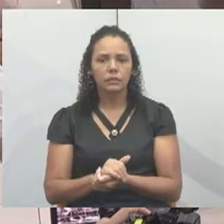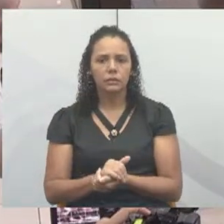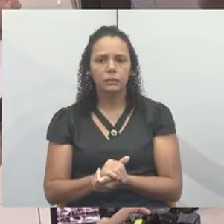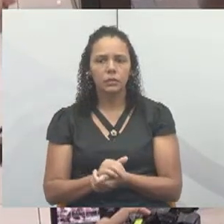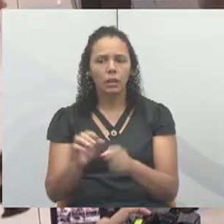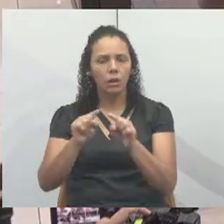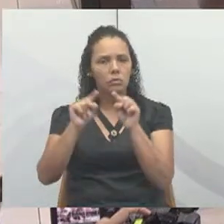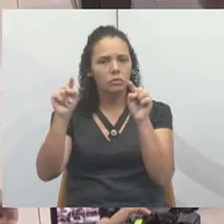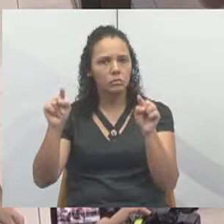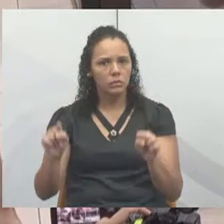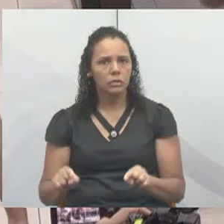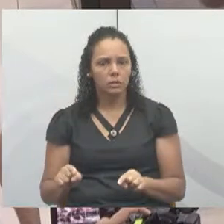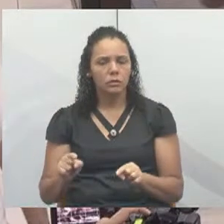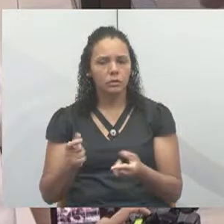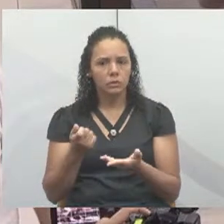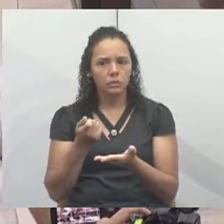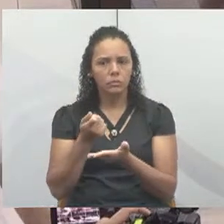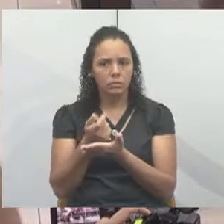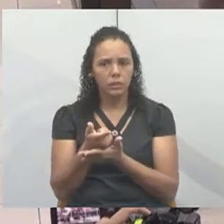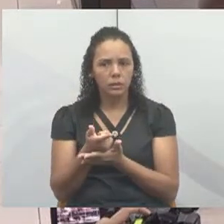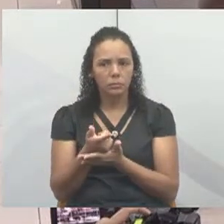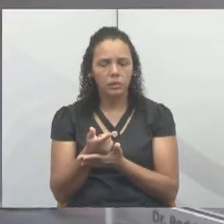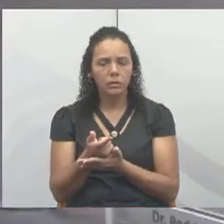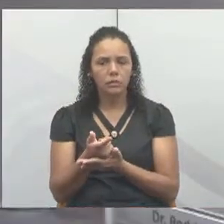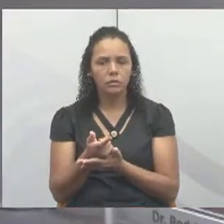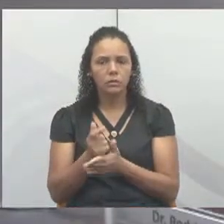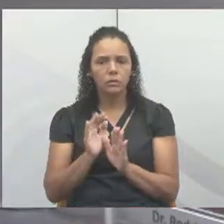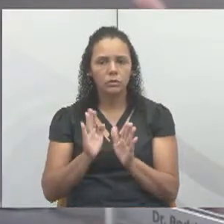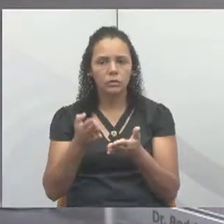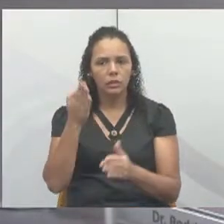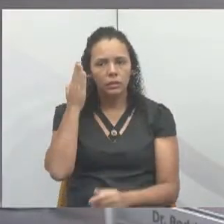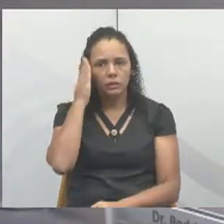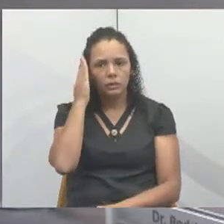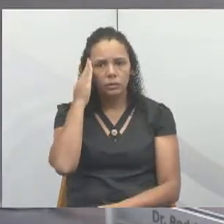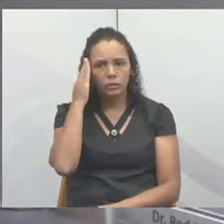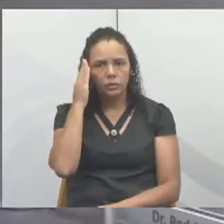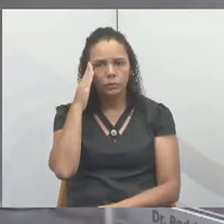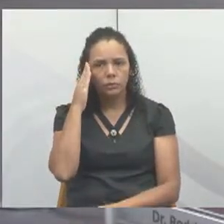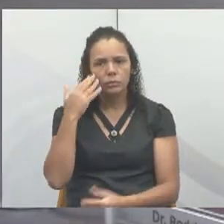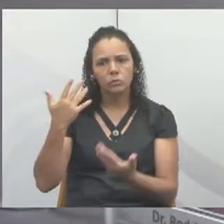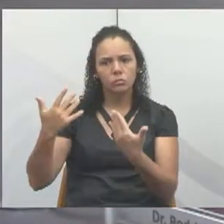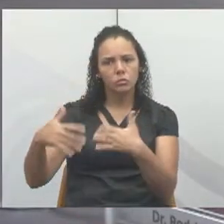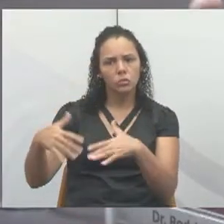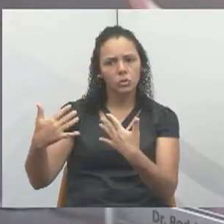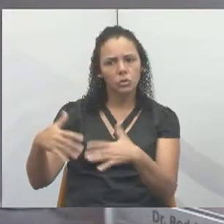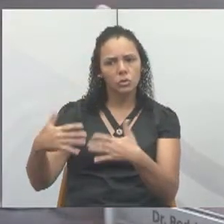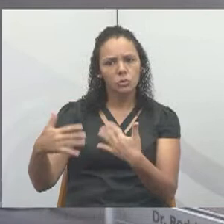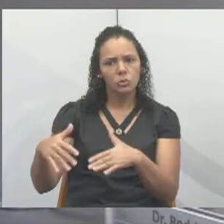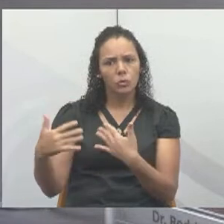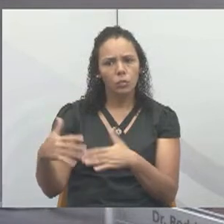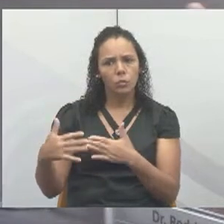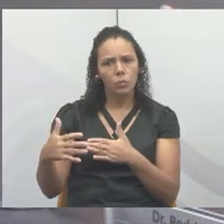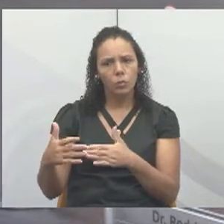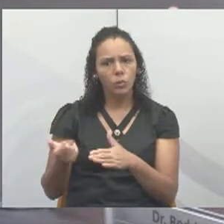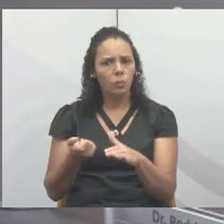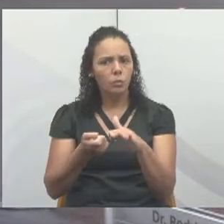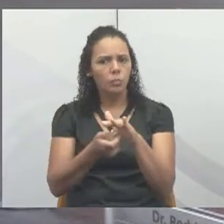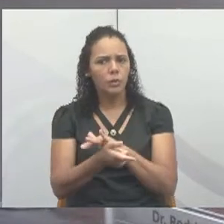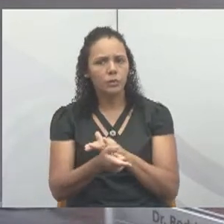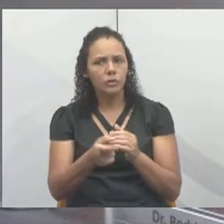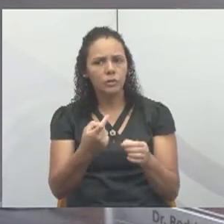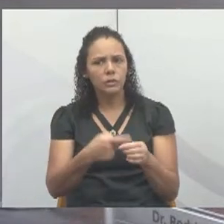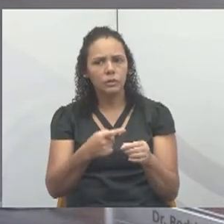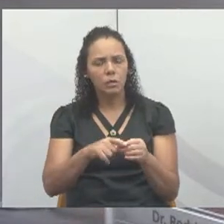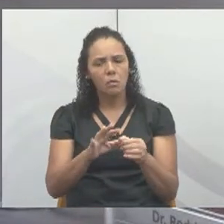Servidores Municipais. Como é de conhecimento, a gente tem uma sobra, mais ou menos, do orçamento para reinvestir na cidade em torno de